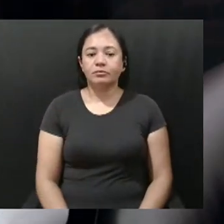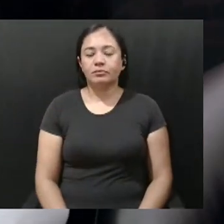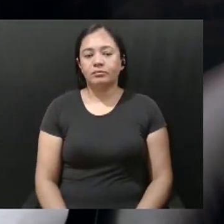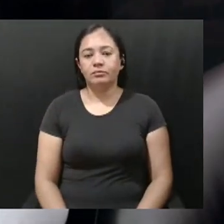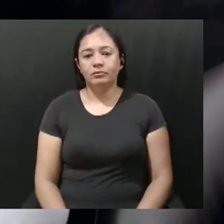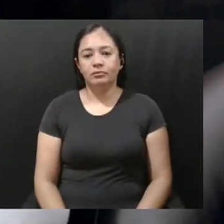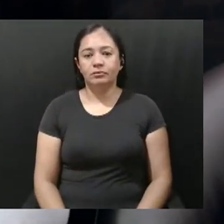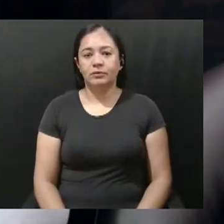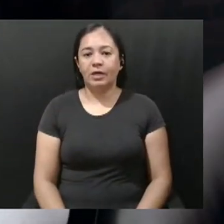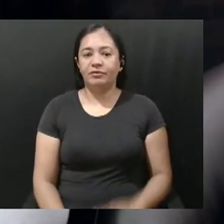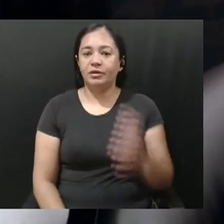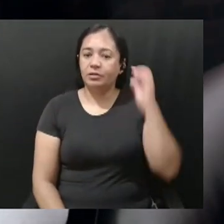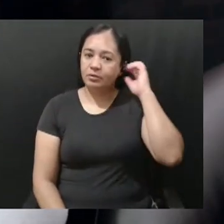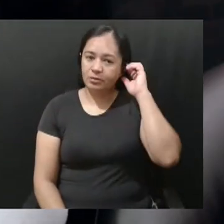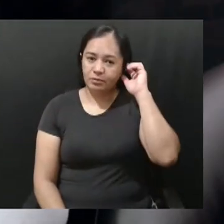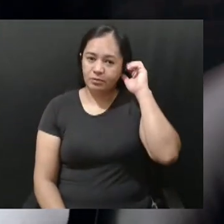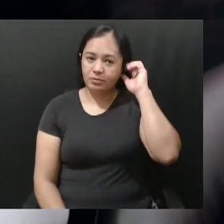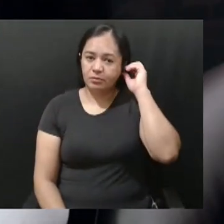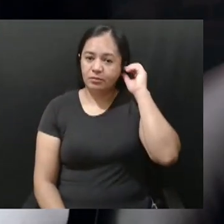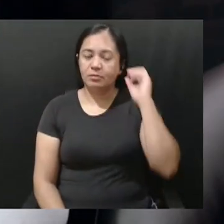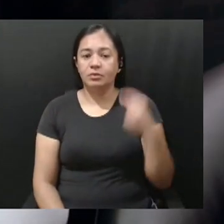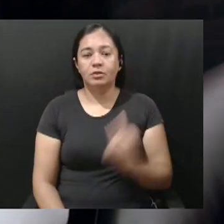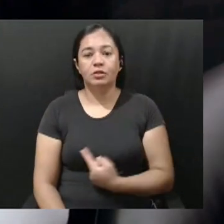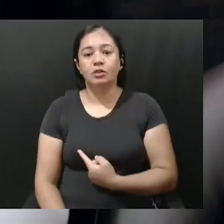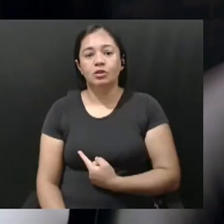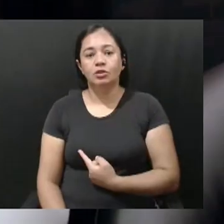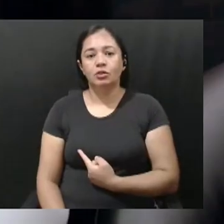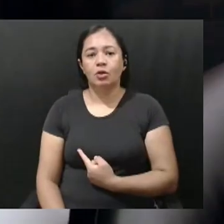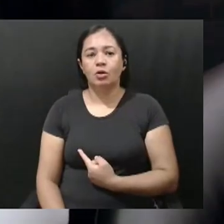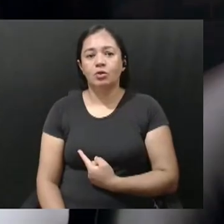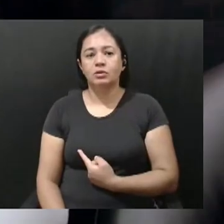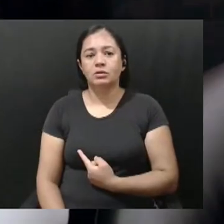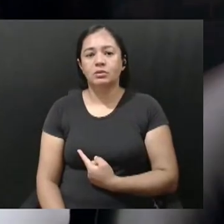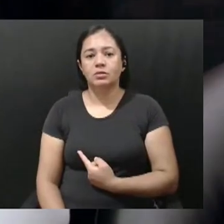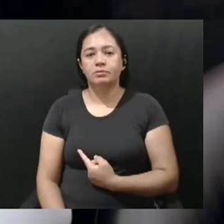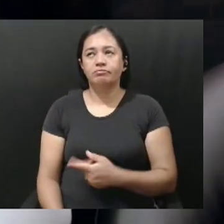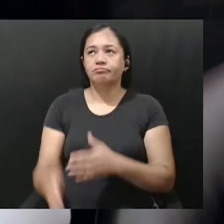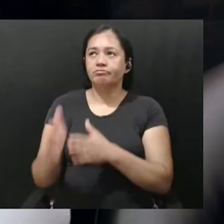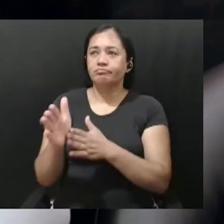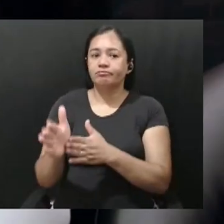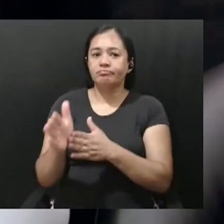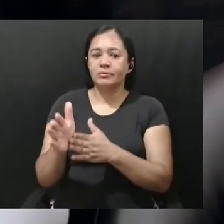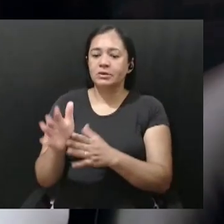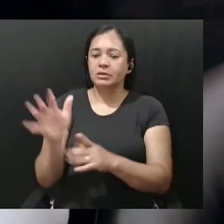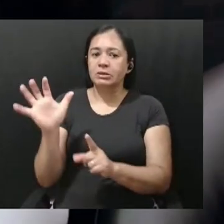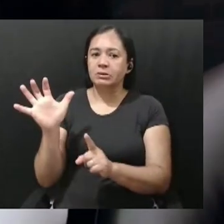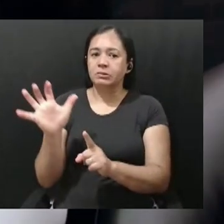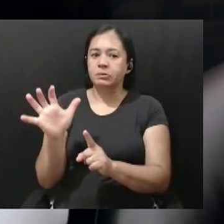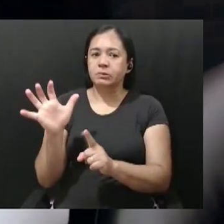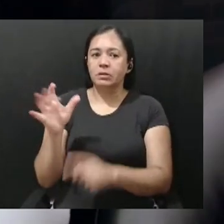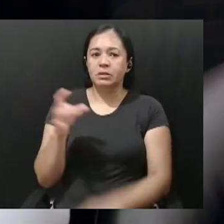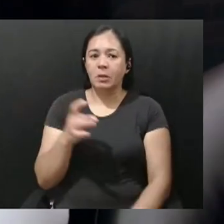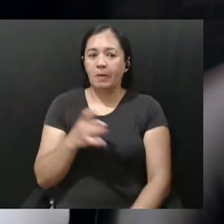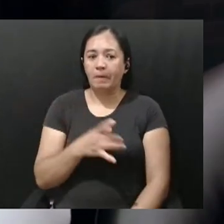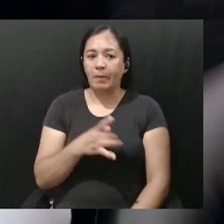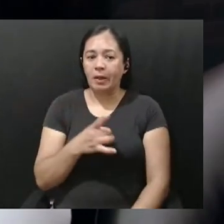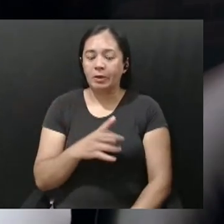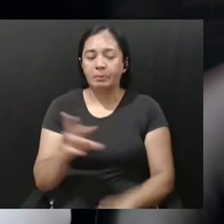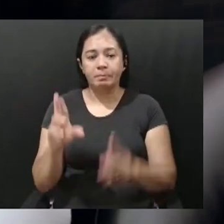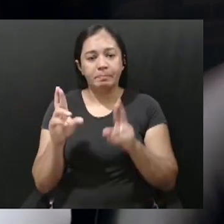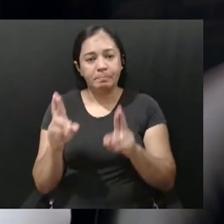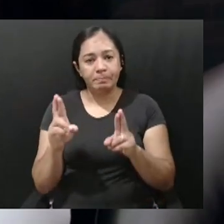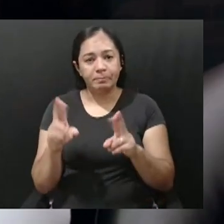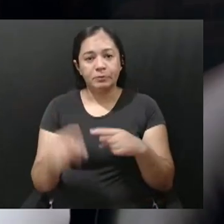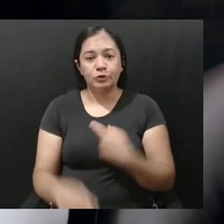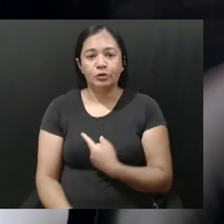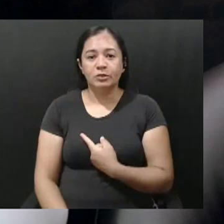lado, né, a gente também que está indo com essa tensão, com esse medo, com essa expectativa, a gente acaba caindo nessa armadilha dos